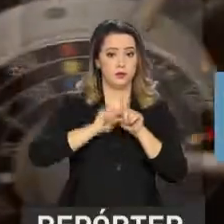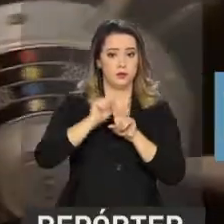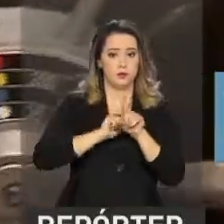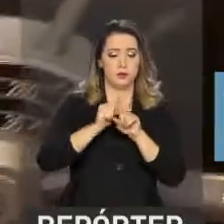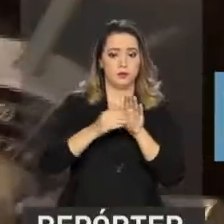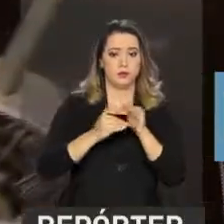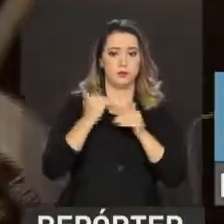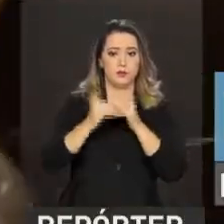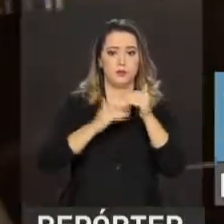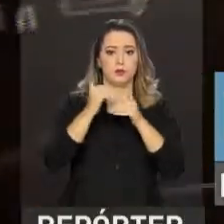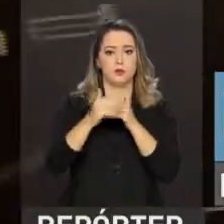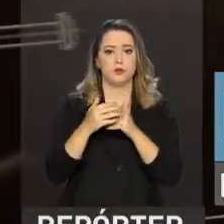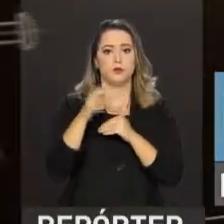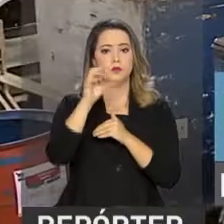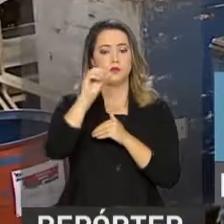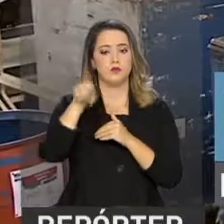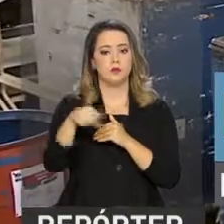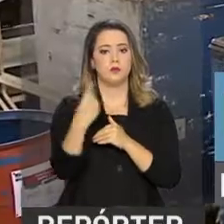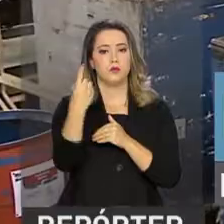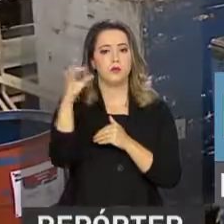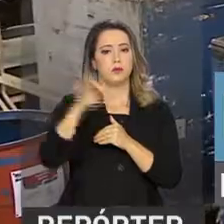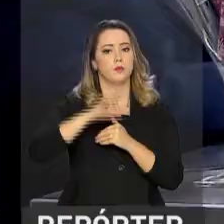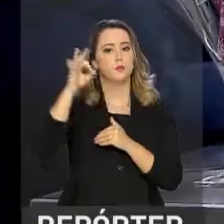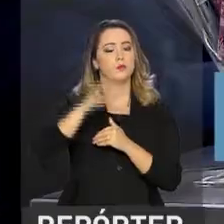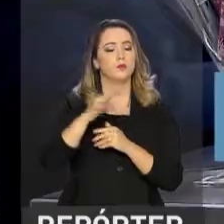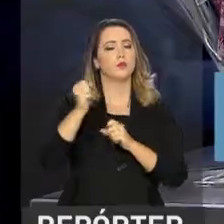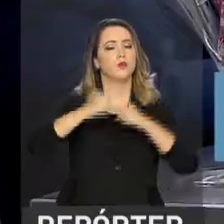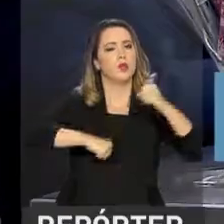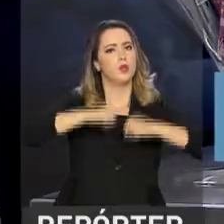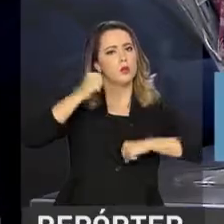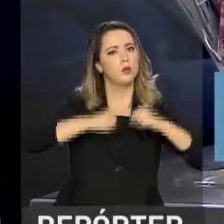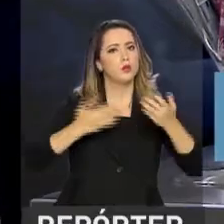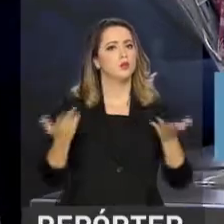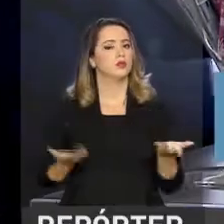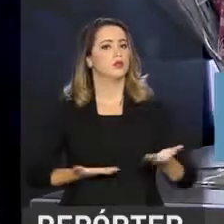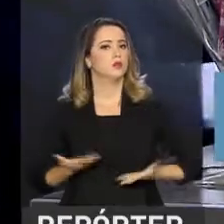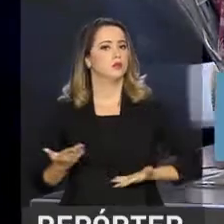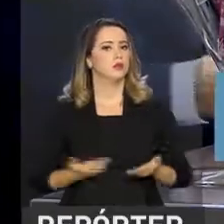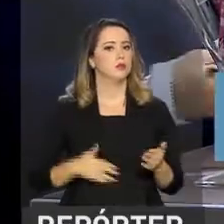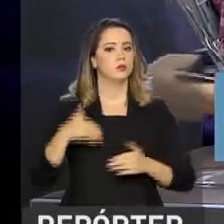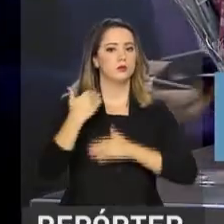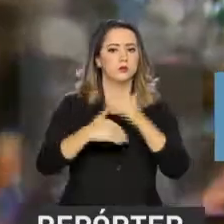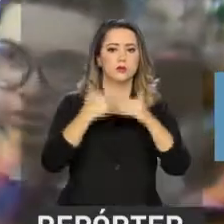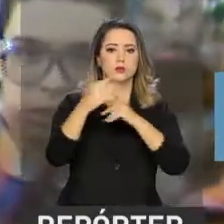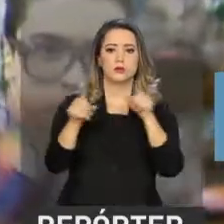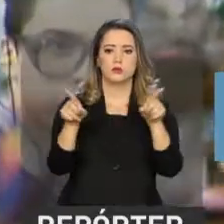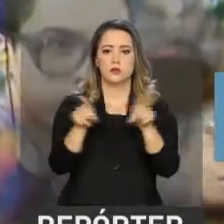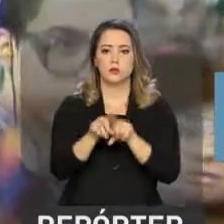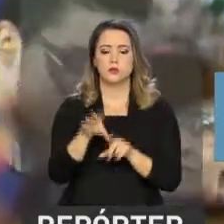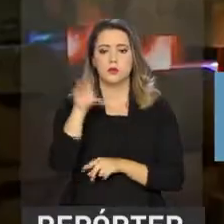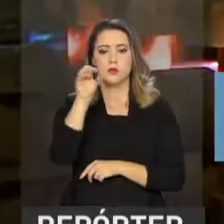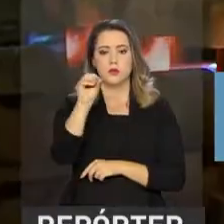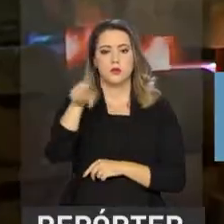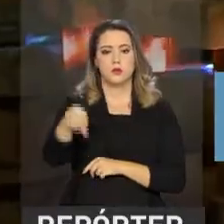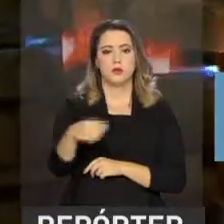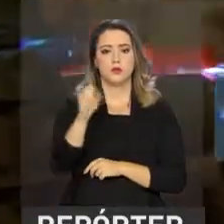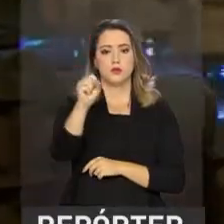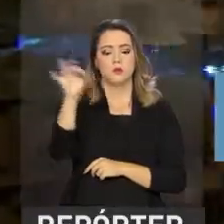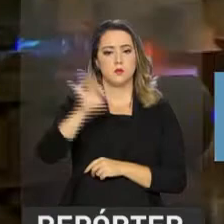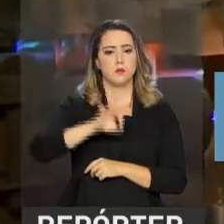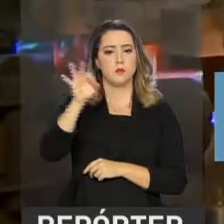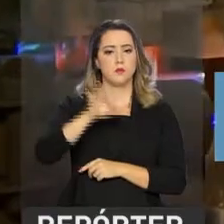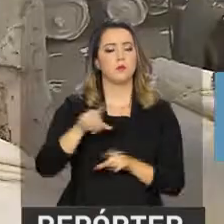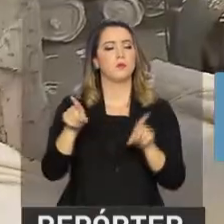de 0,1 por cento indústria e serviços cresceram respectivamente 0,8 por cento